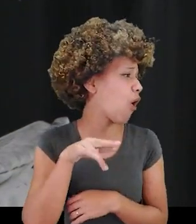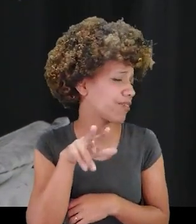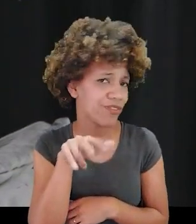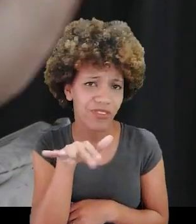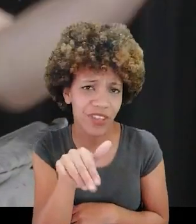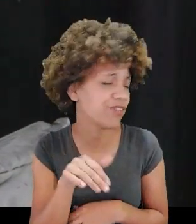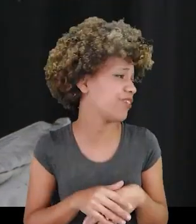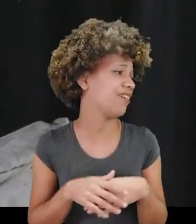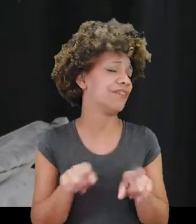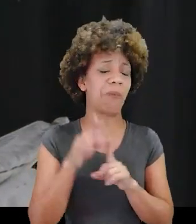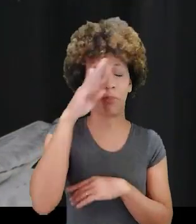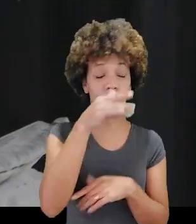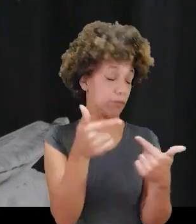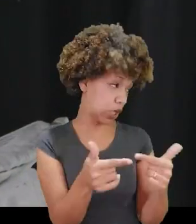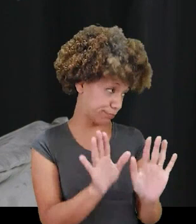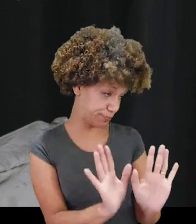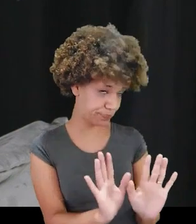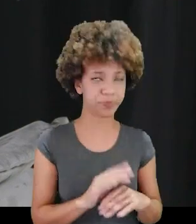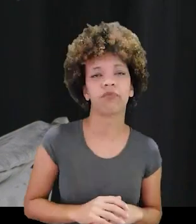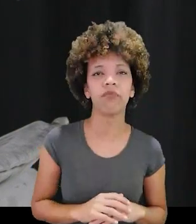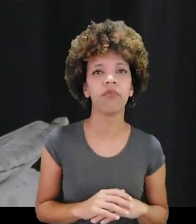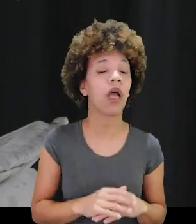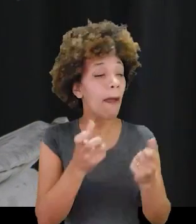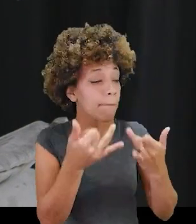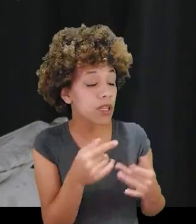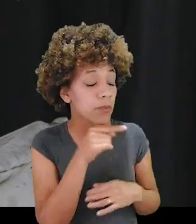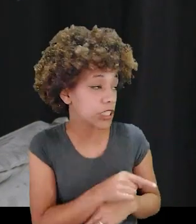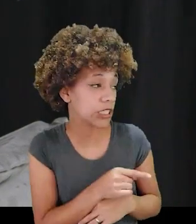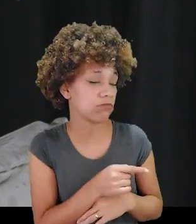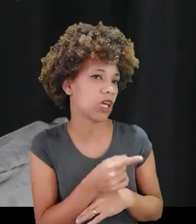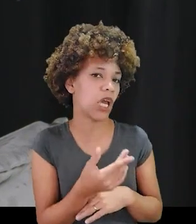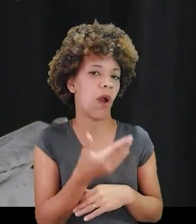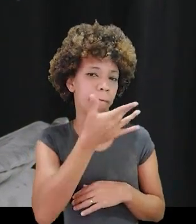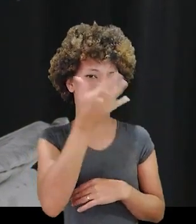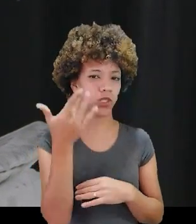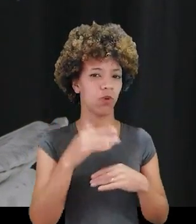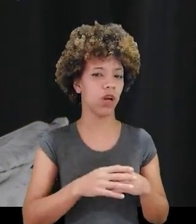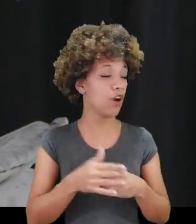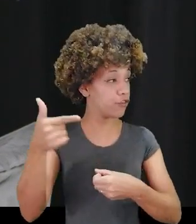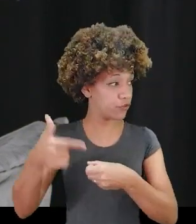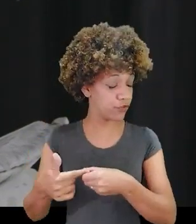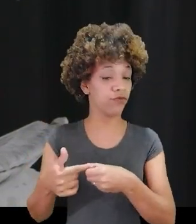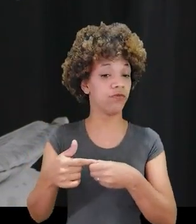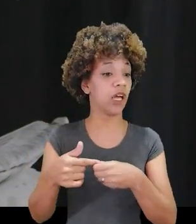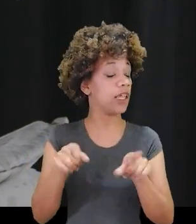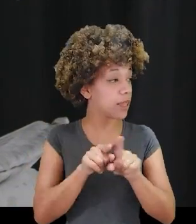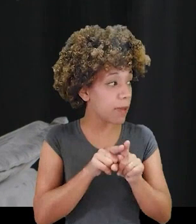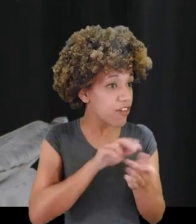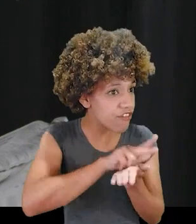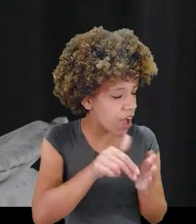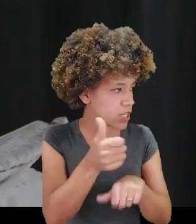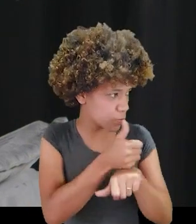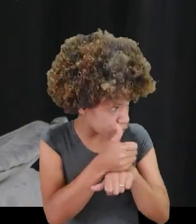a virou Roda Viva de repente o bolsonaro tá meio chato isso né me explica Você quer um cara aqui Pelo que eu entendi além de frente se